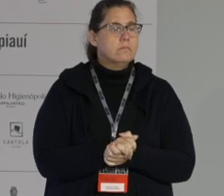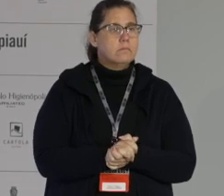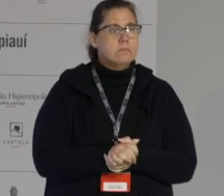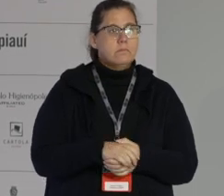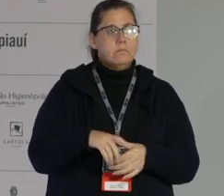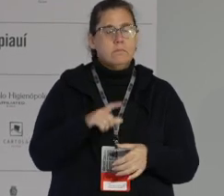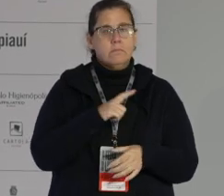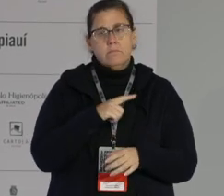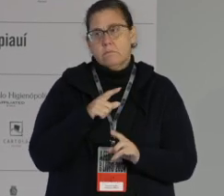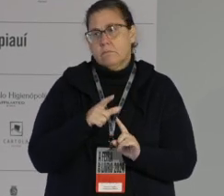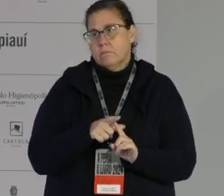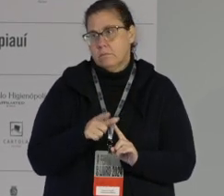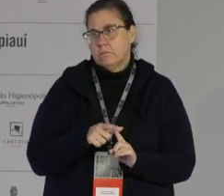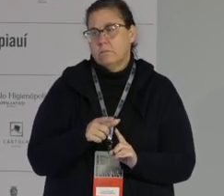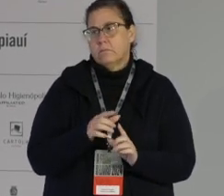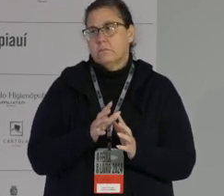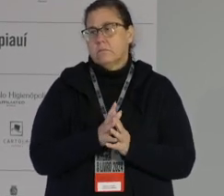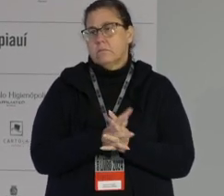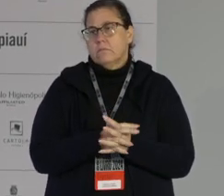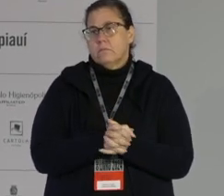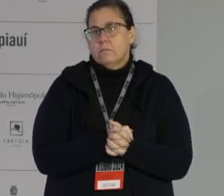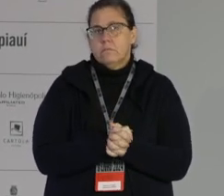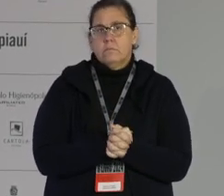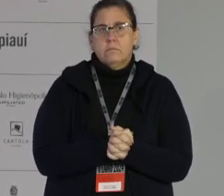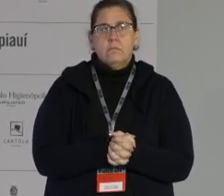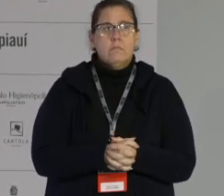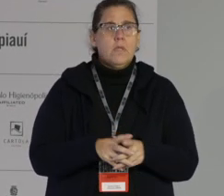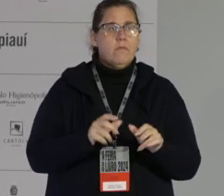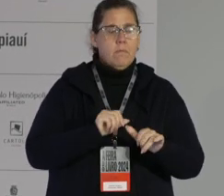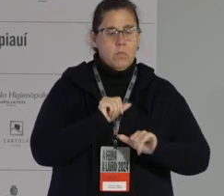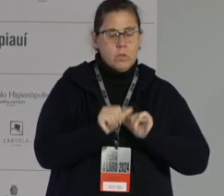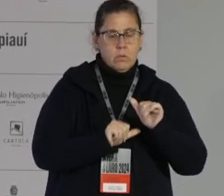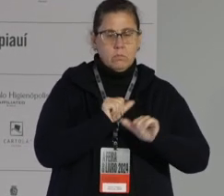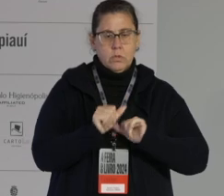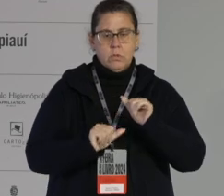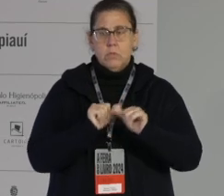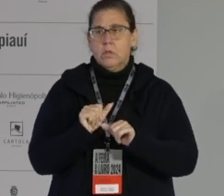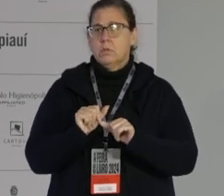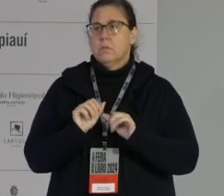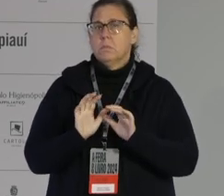meio... prometeico, assim, proteico, que vai mudando e tal, mas